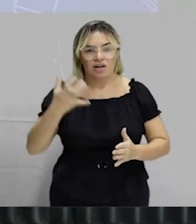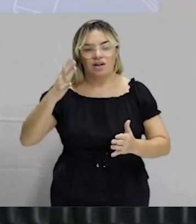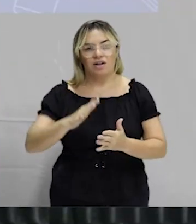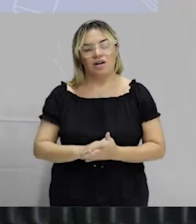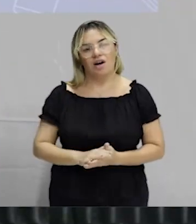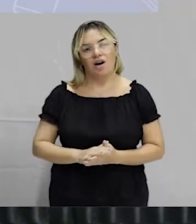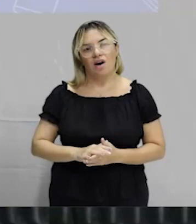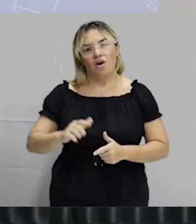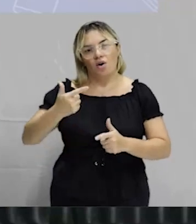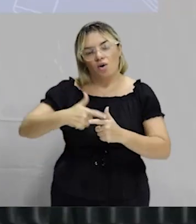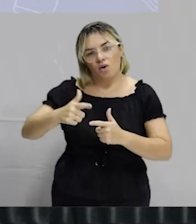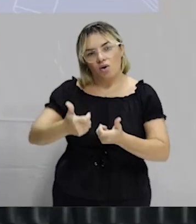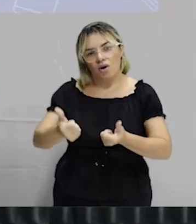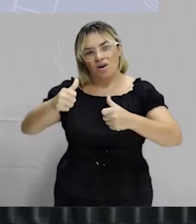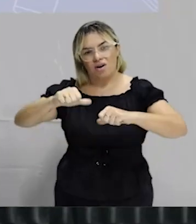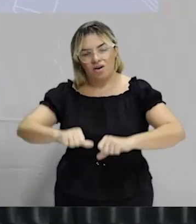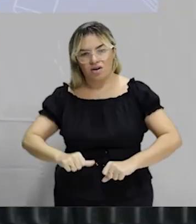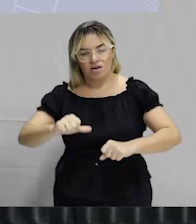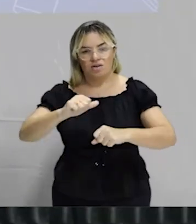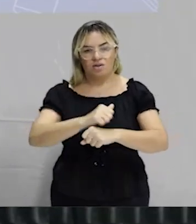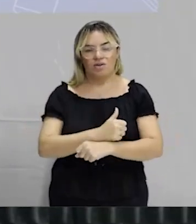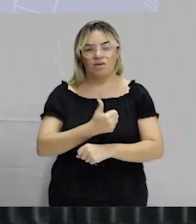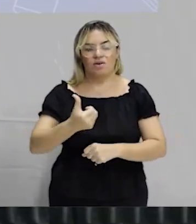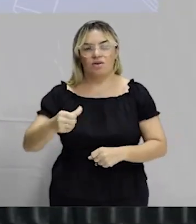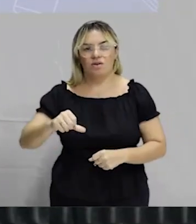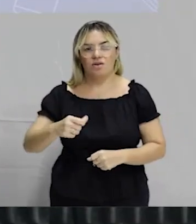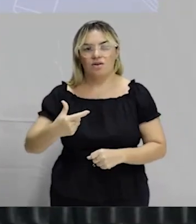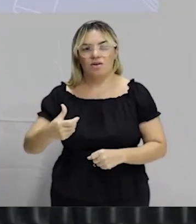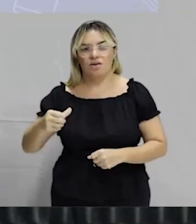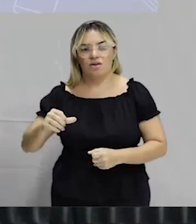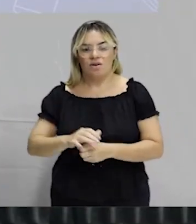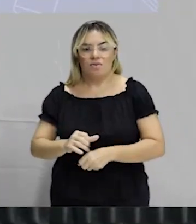está paralisado, o crédito internacional, então não tem como o